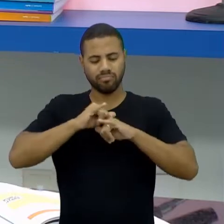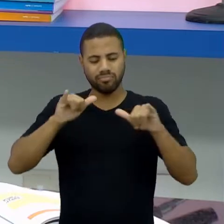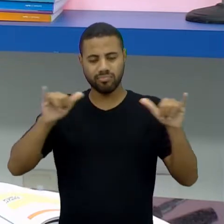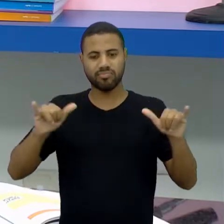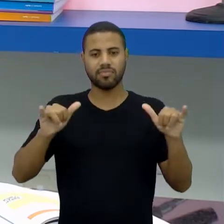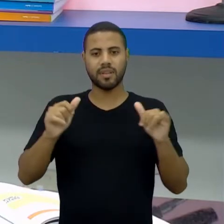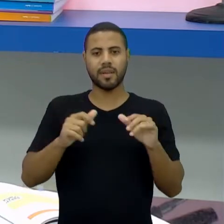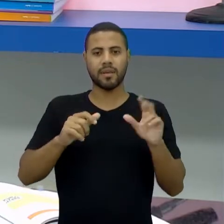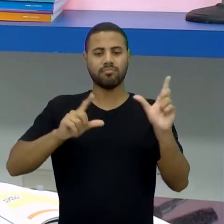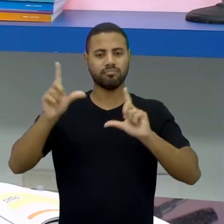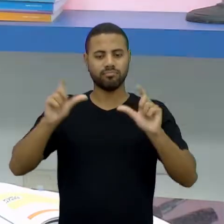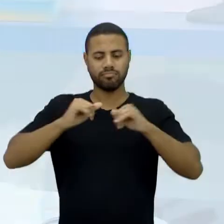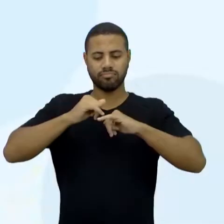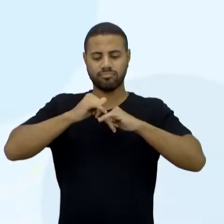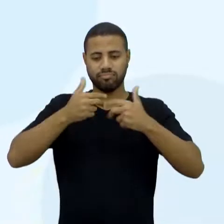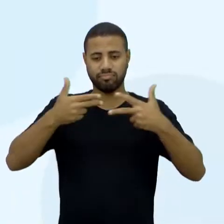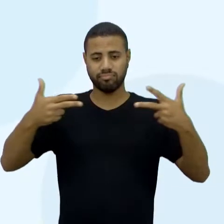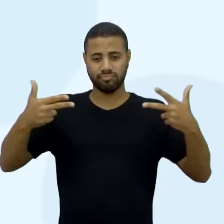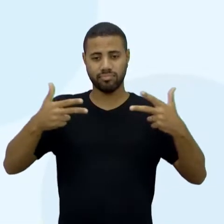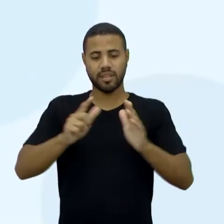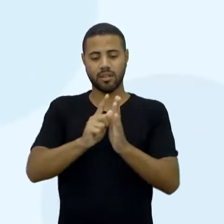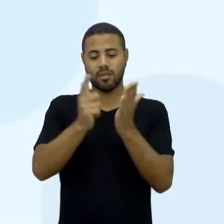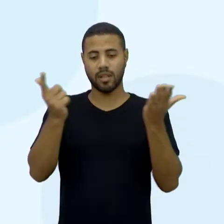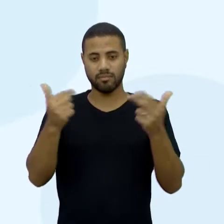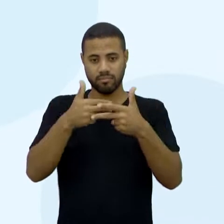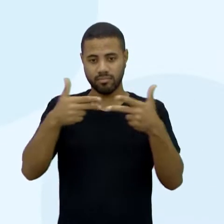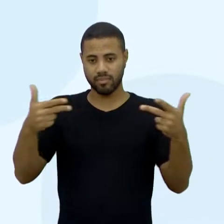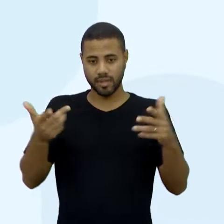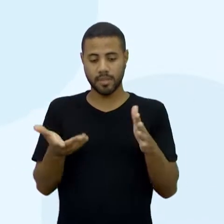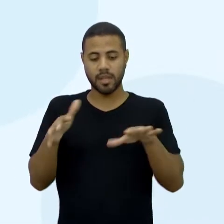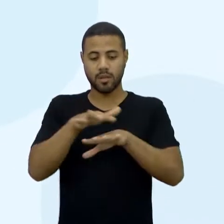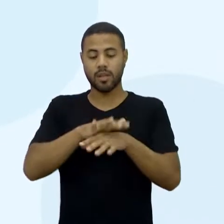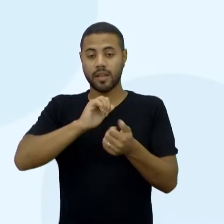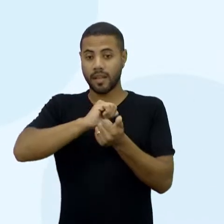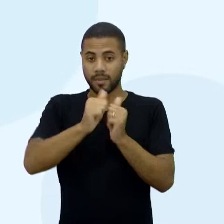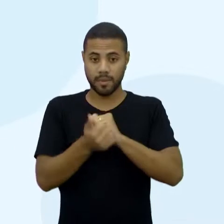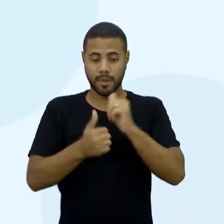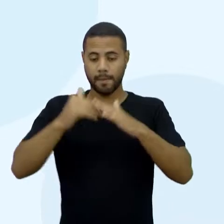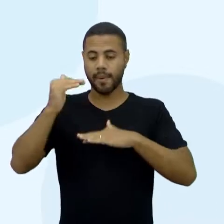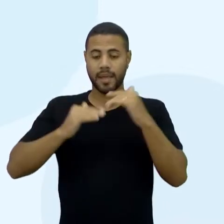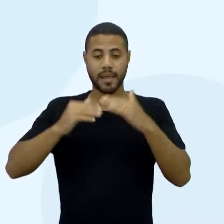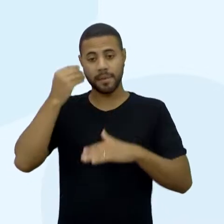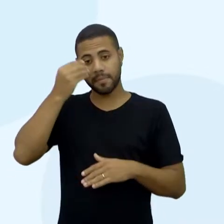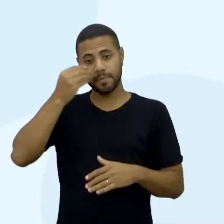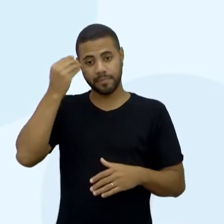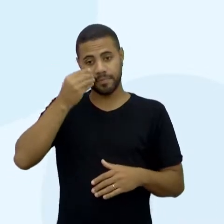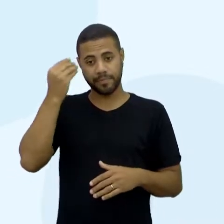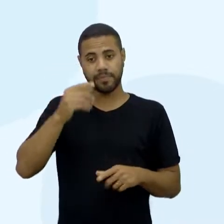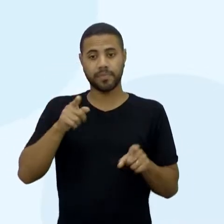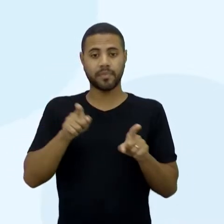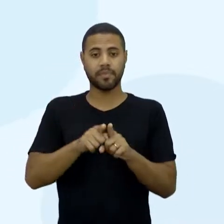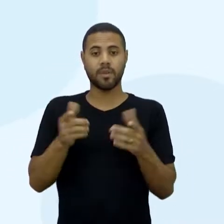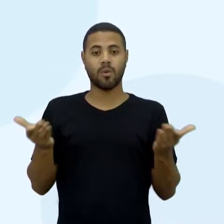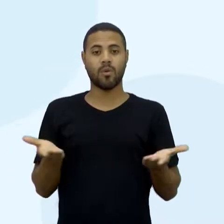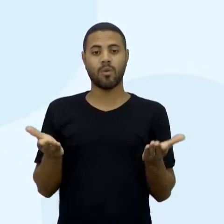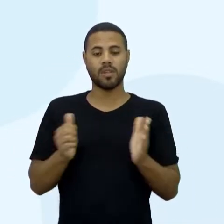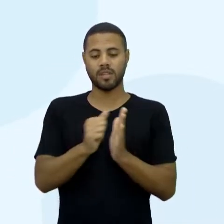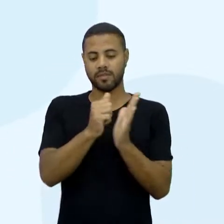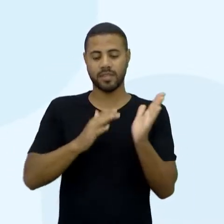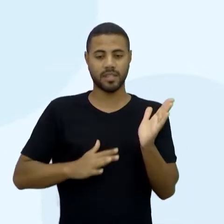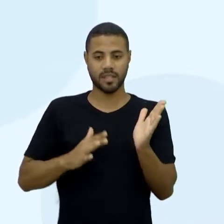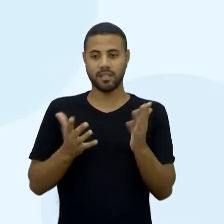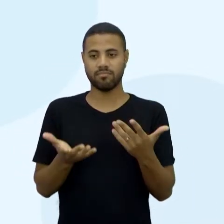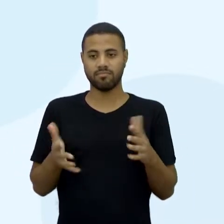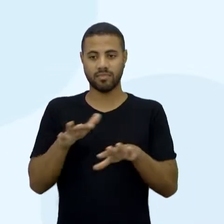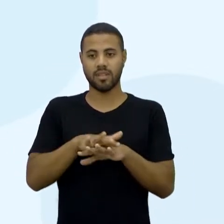com o componente jornalismo e inclusão nos esportes, práticas e experimentações. Essa é a nossa atividade